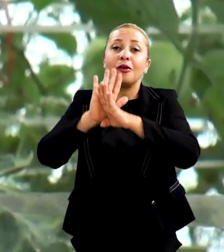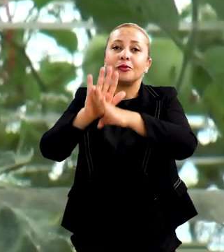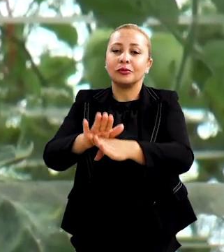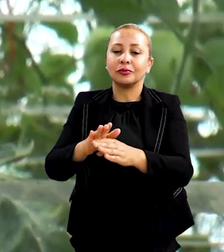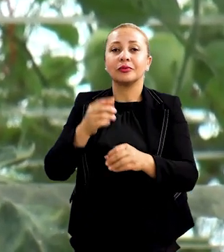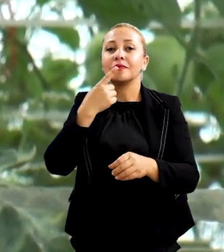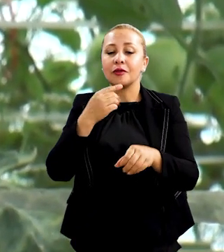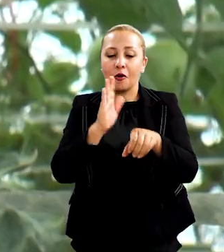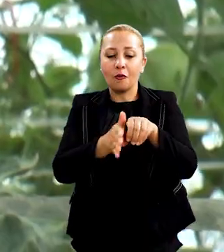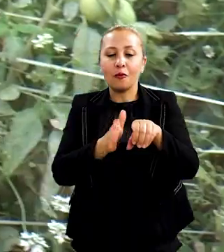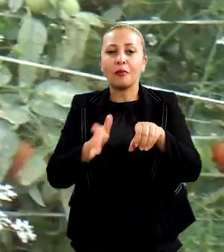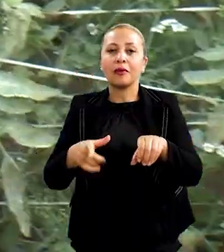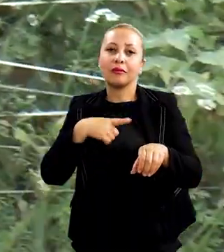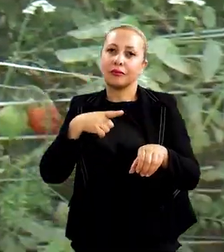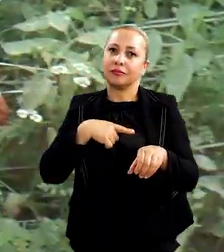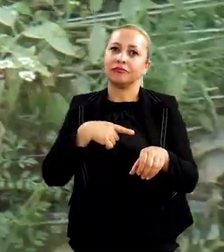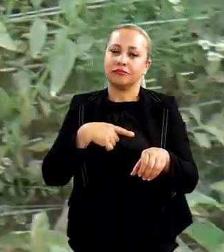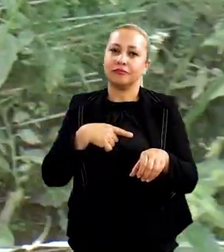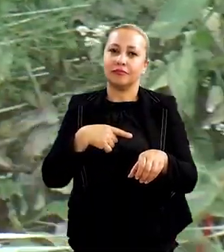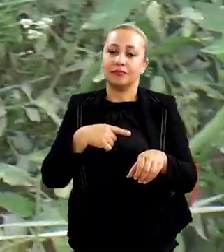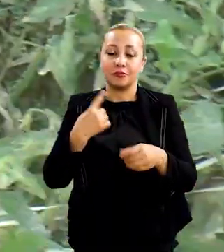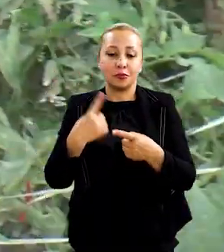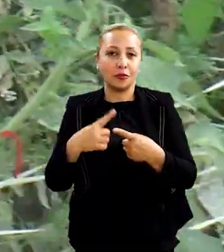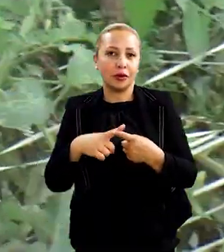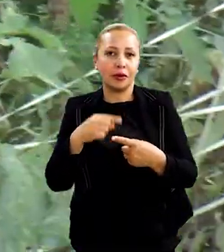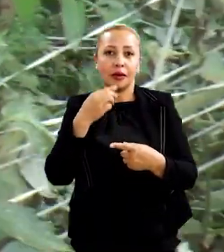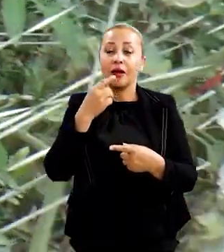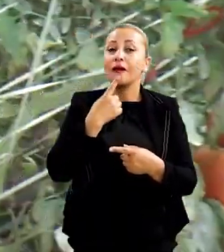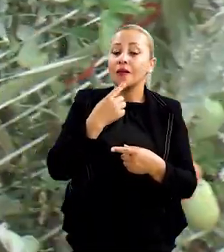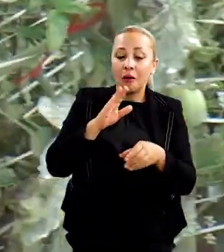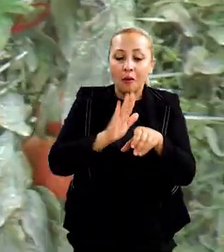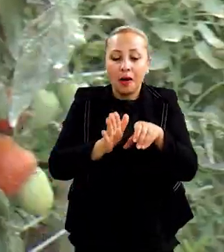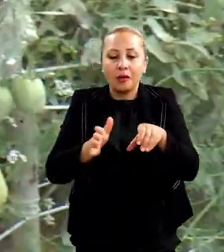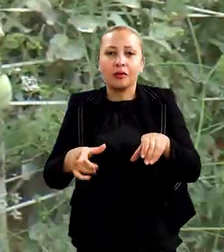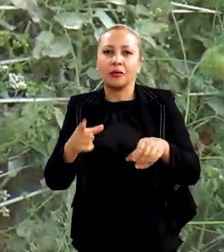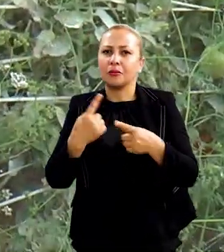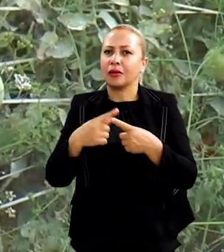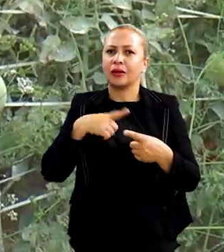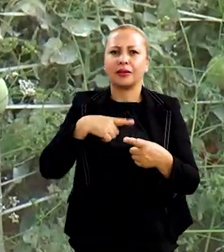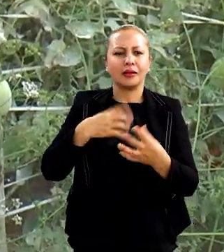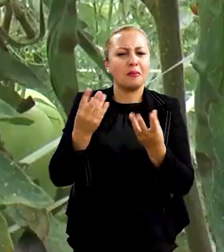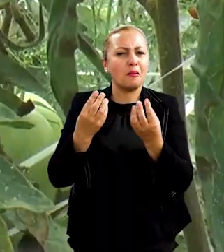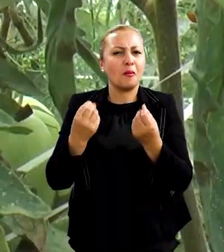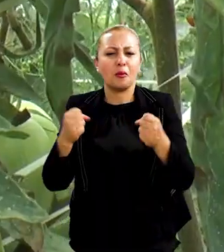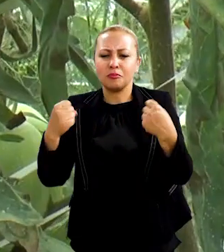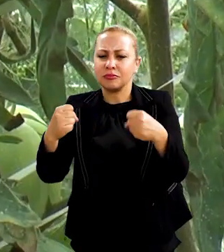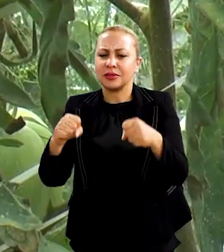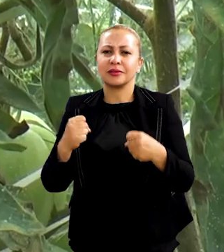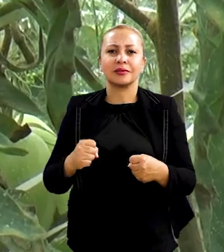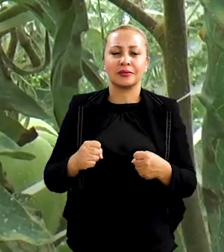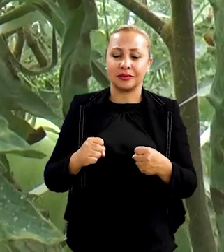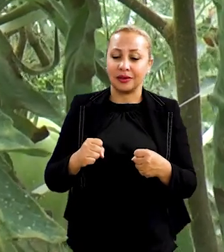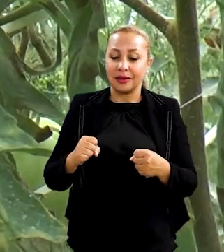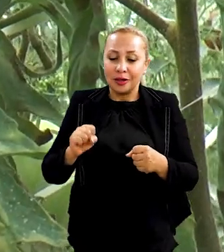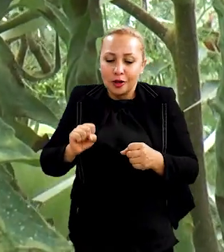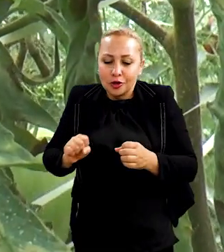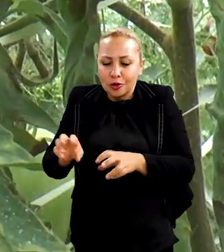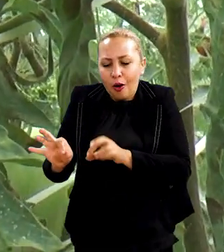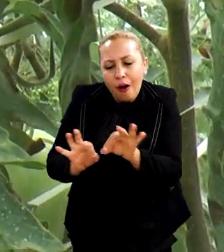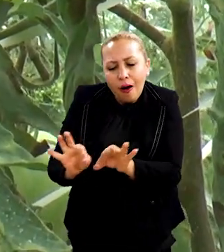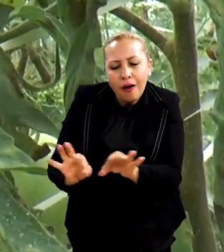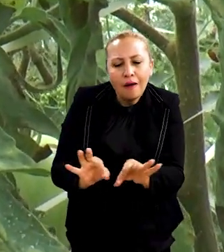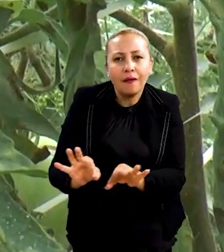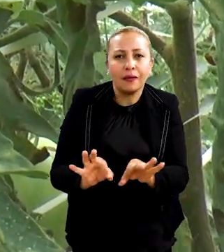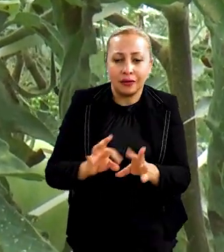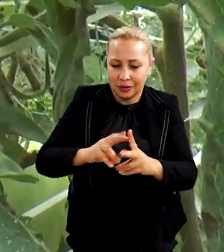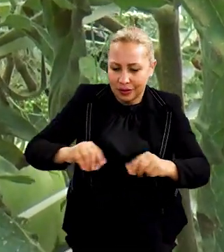que o tomate híbrido tem. Então, por que o tomate híbrido? Porque ele tem muita necessidade de um adubo. Se a